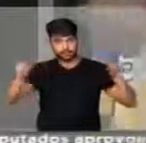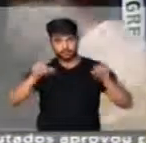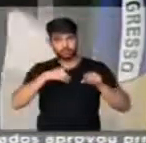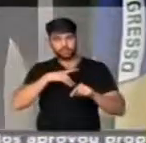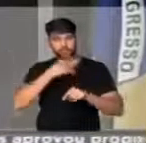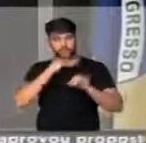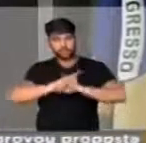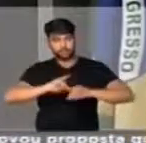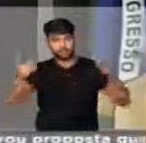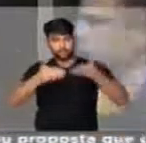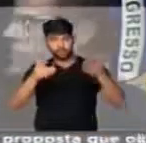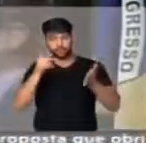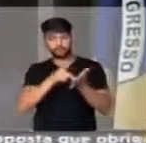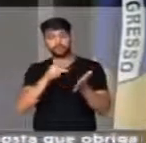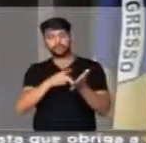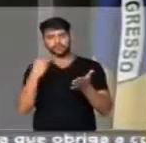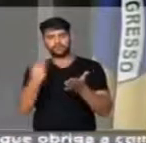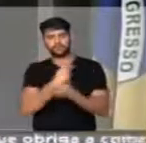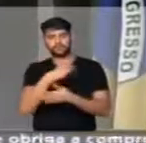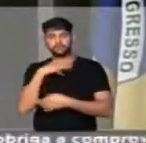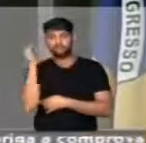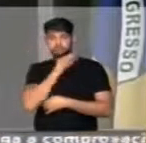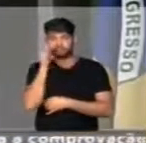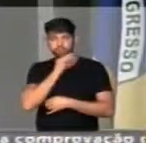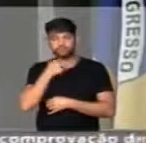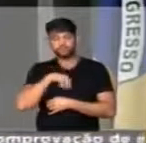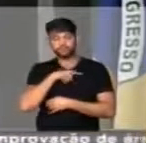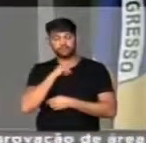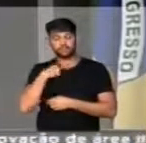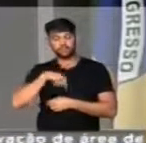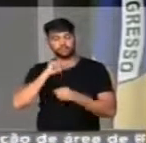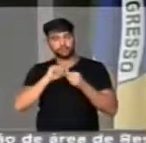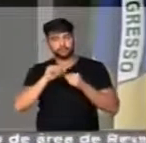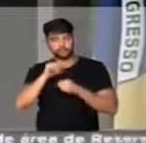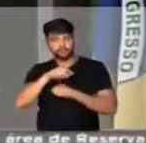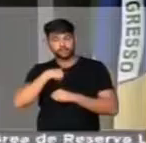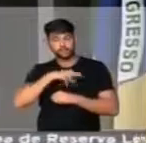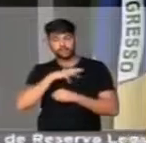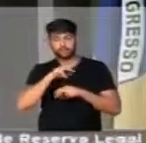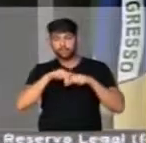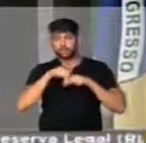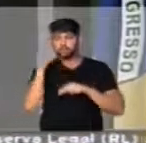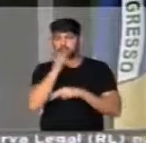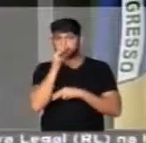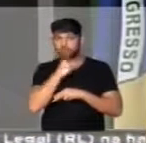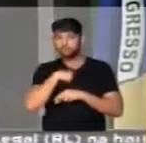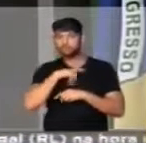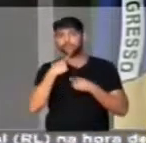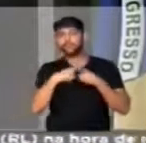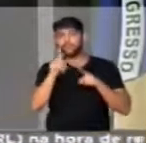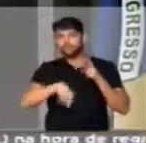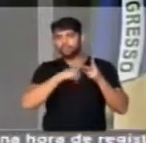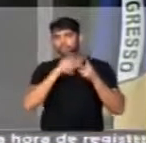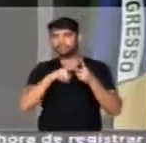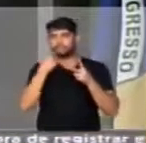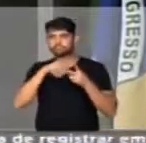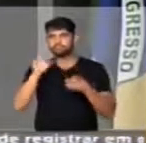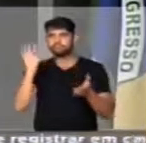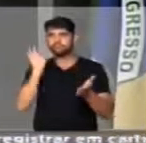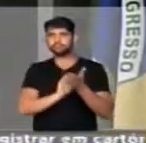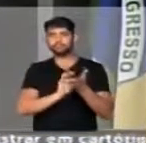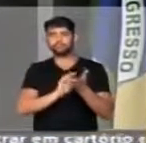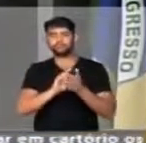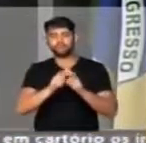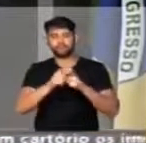na verdade, é uma situação emergencial. Estamos fazendo isso em caráter de emergência para depois consolidarmos